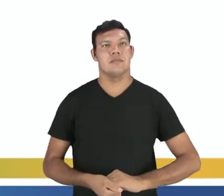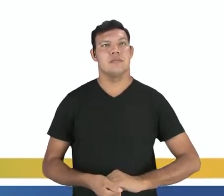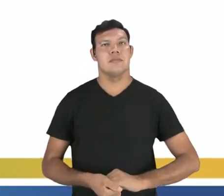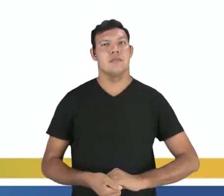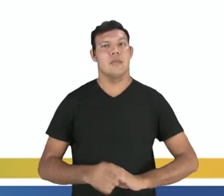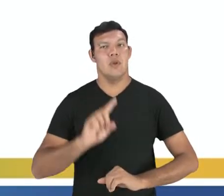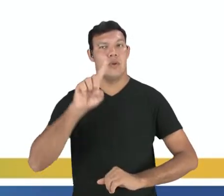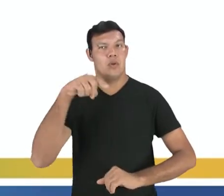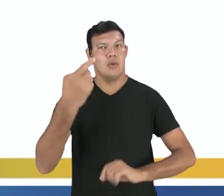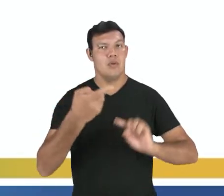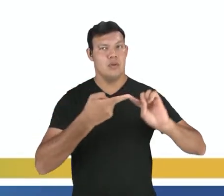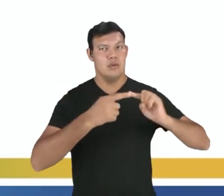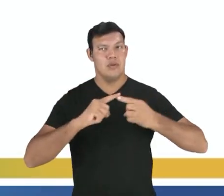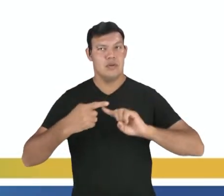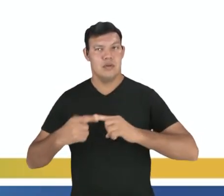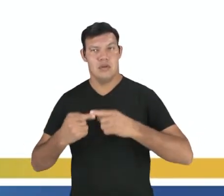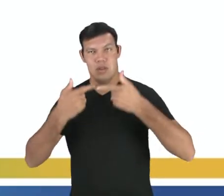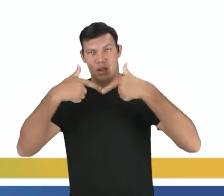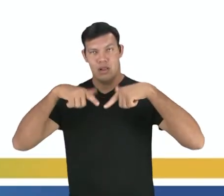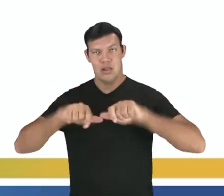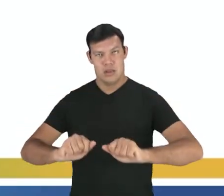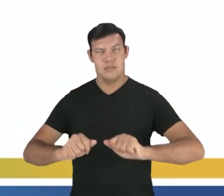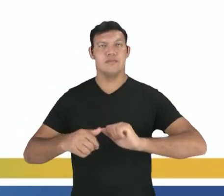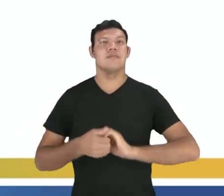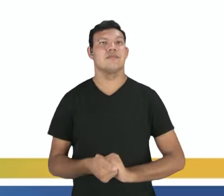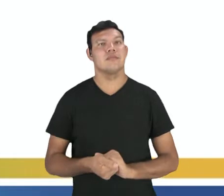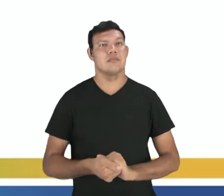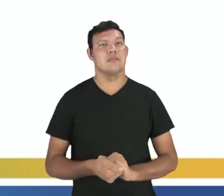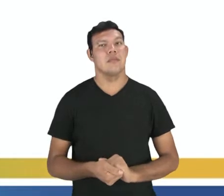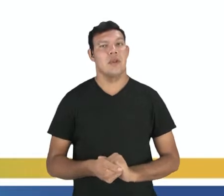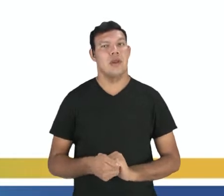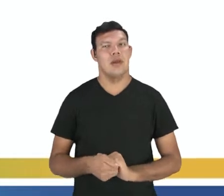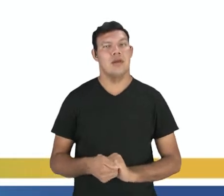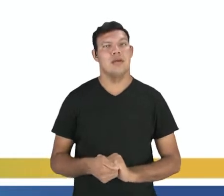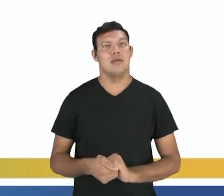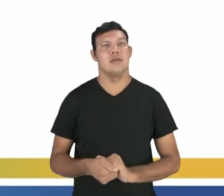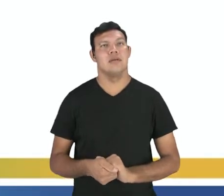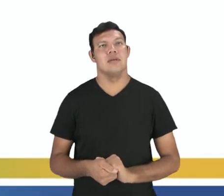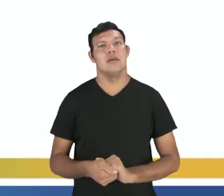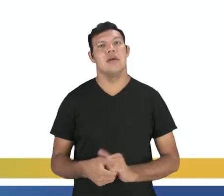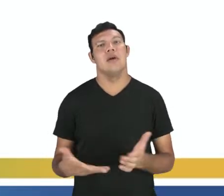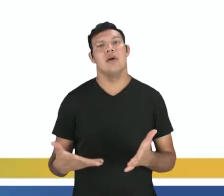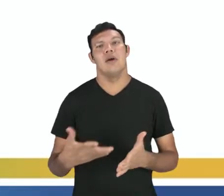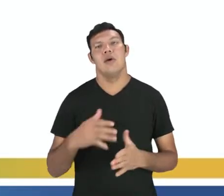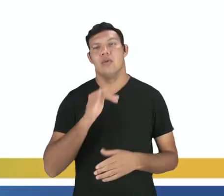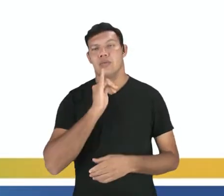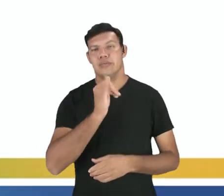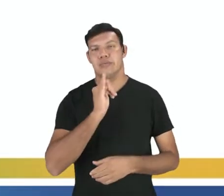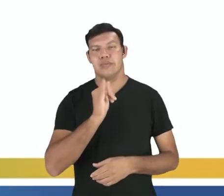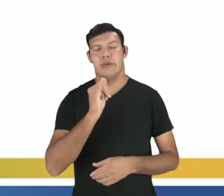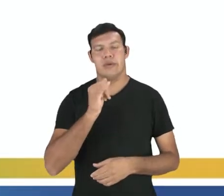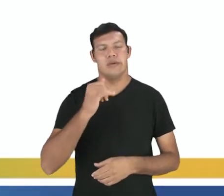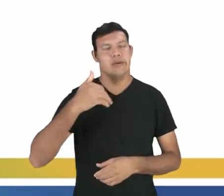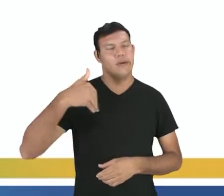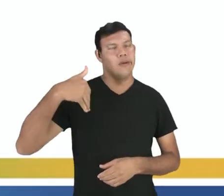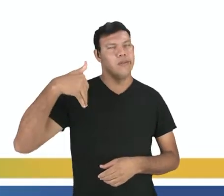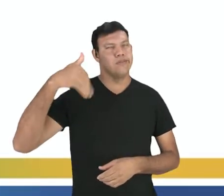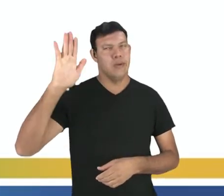Próximo ponto, então, a hipérbole, que é uma declaração extravagante ou o uso de